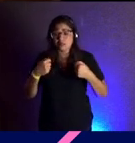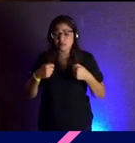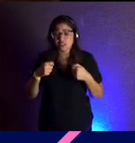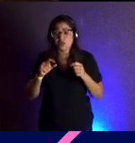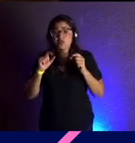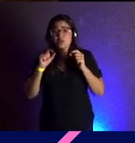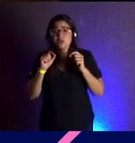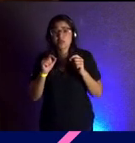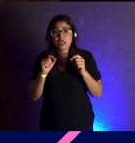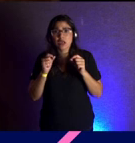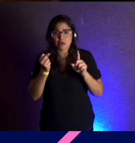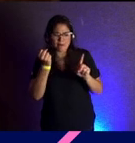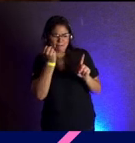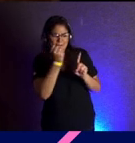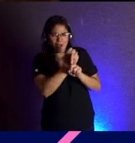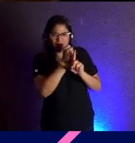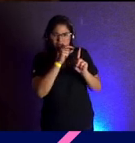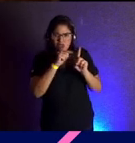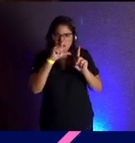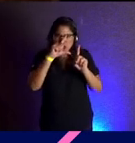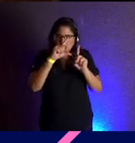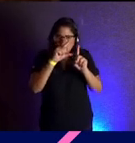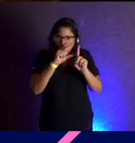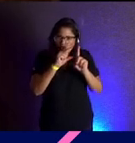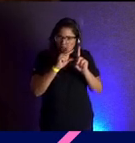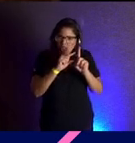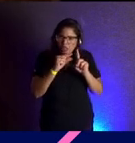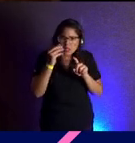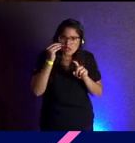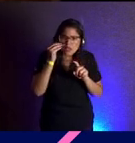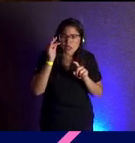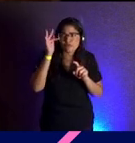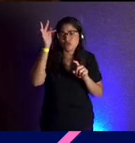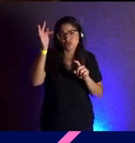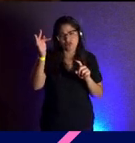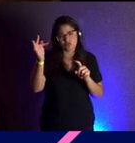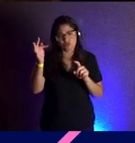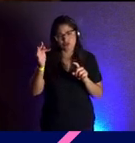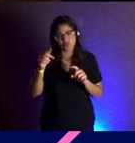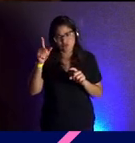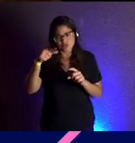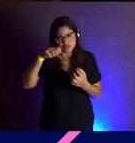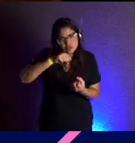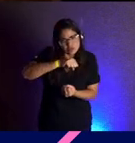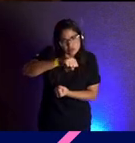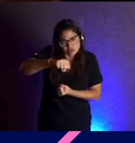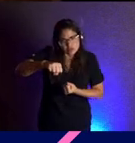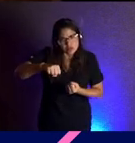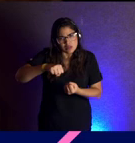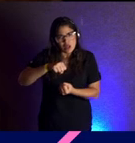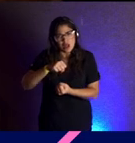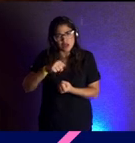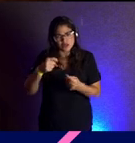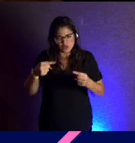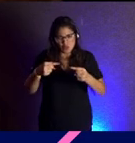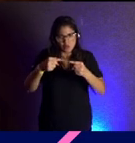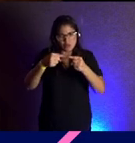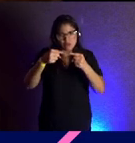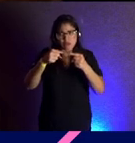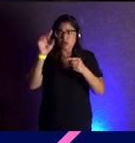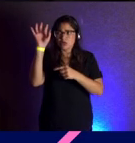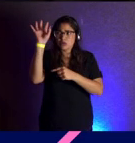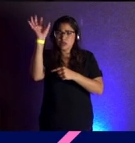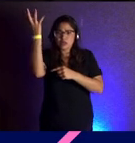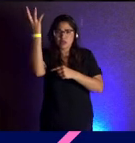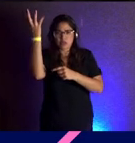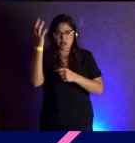reduzir o tamanho do impacto que a gente tem. Isso, de certa forma, é sustentabilidade. Isso conversa muito com o clima em si. As ações,